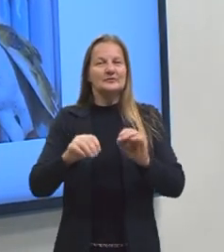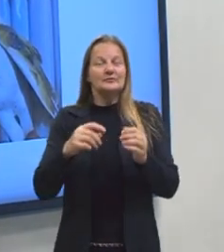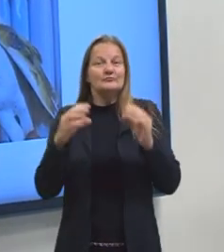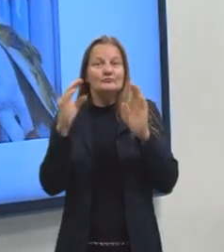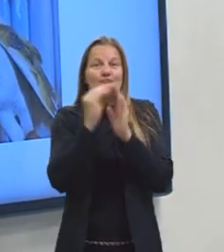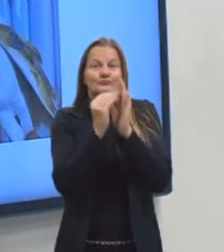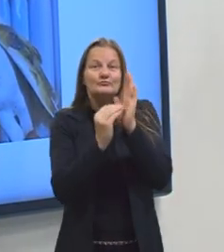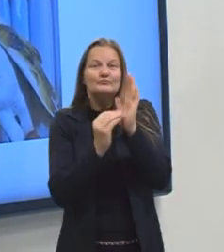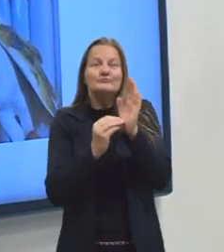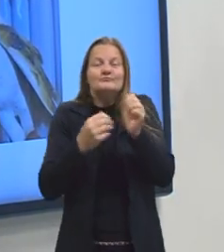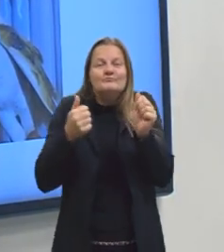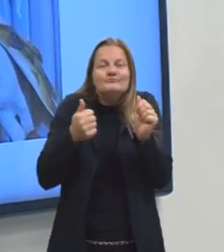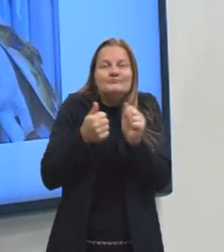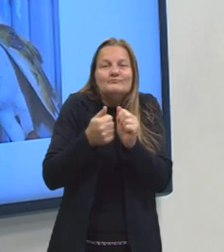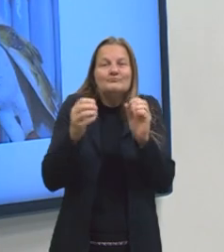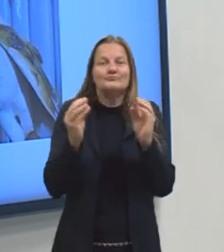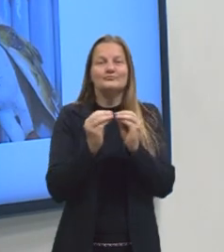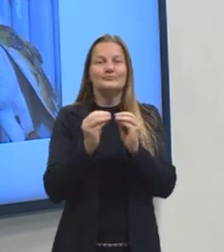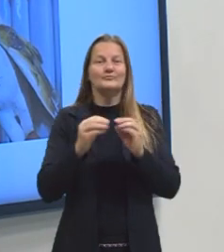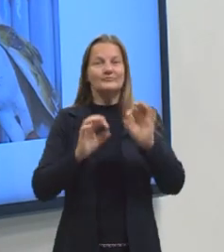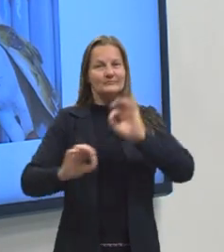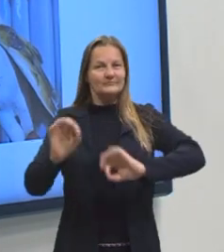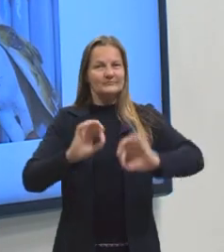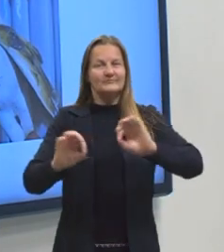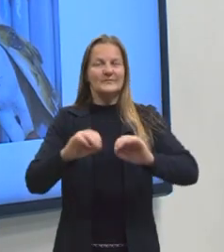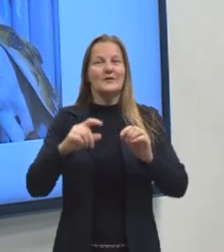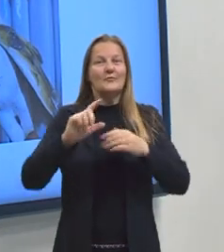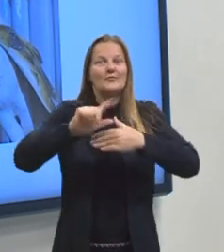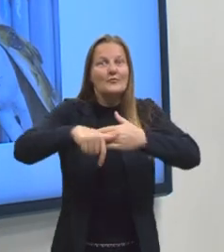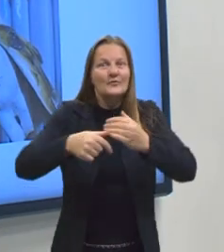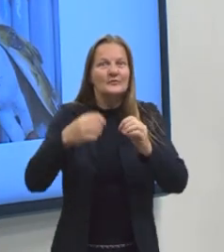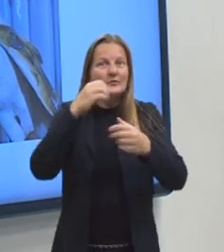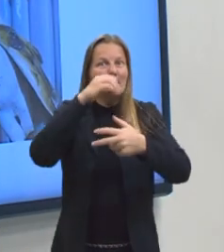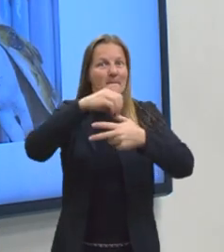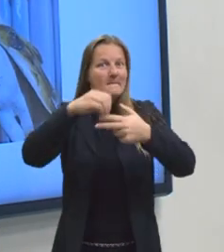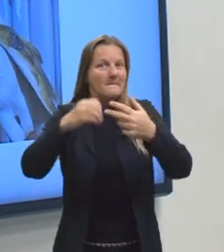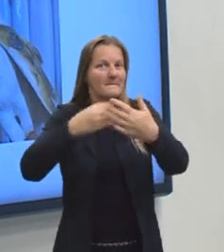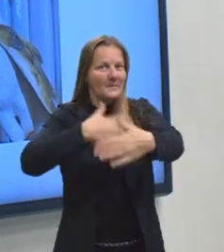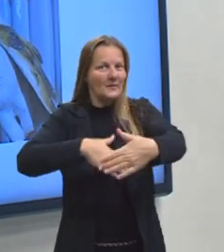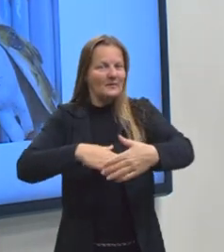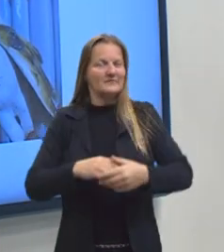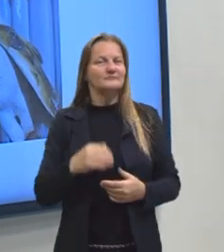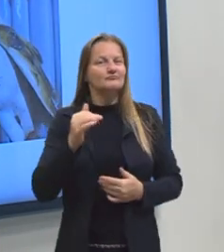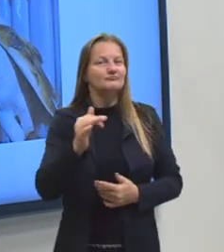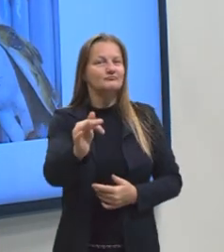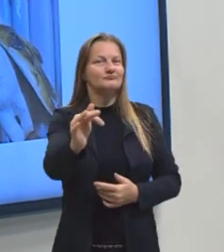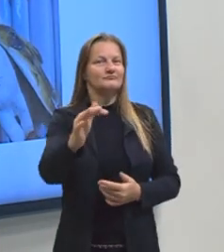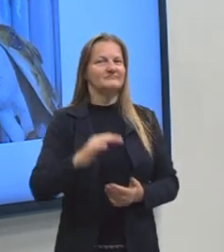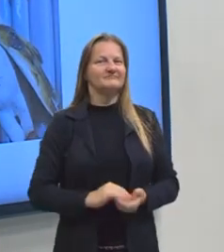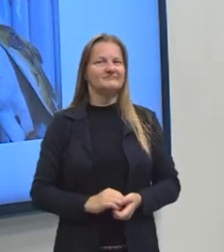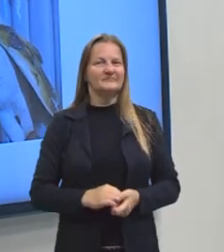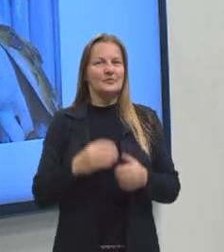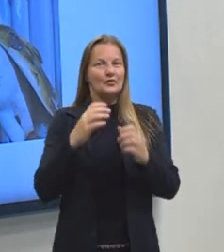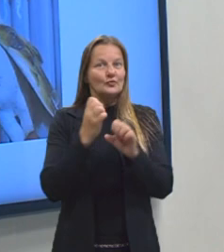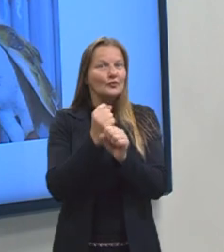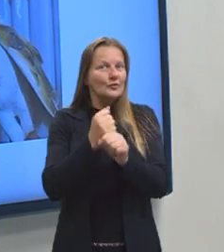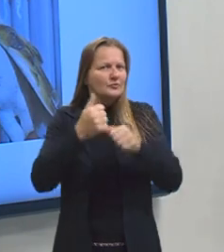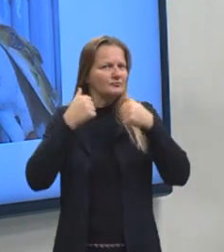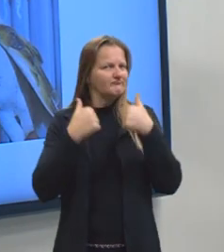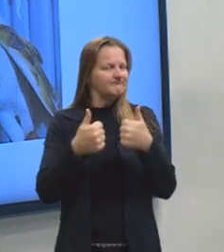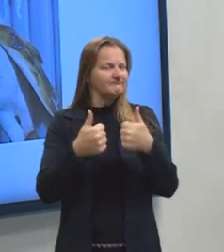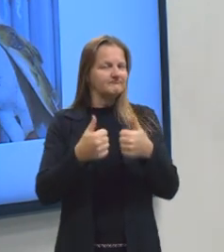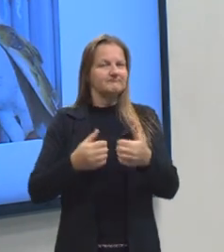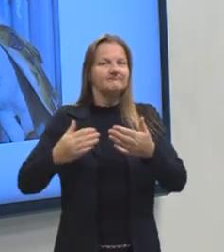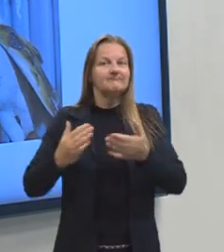deixar acumular com tudo para estudar e se preparando que logo logo mais tem o Enem pela frente e aí você pode tirar uma boa nota no ENEM